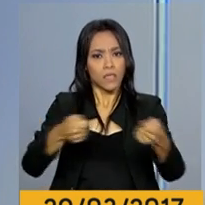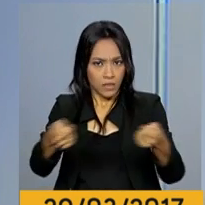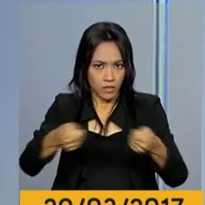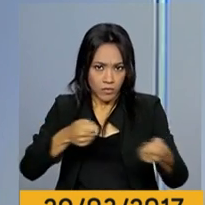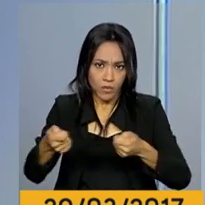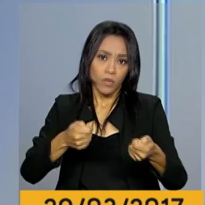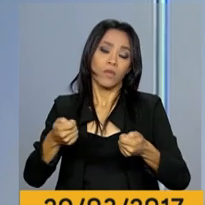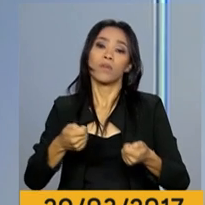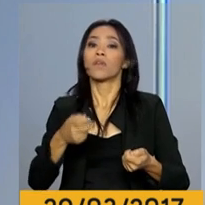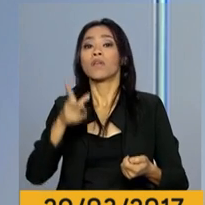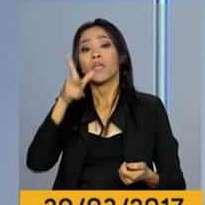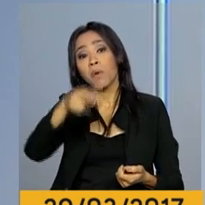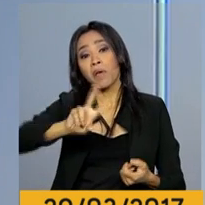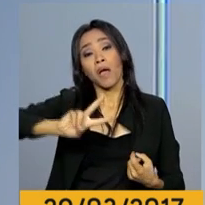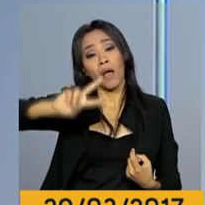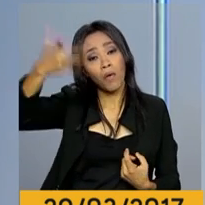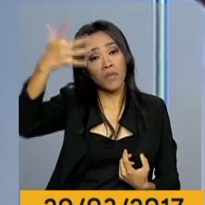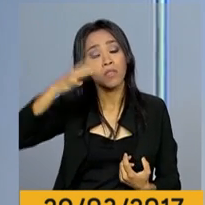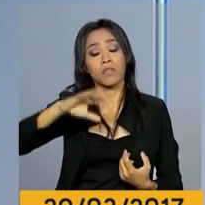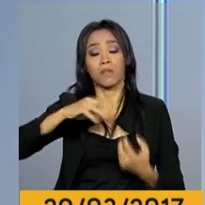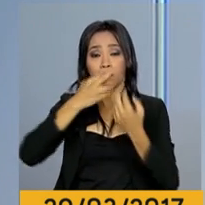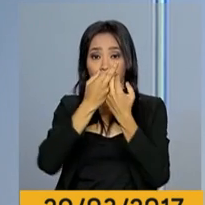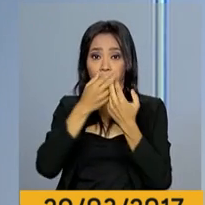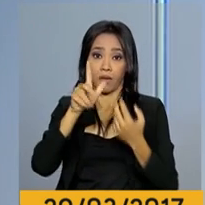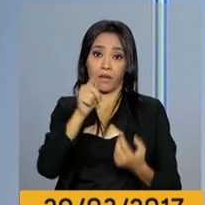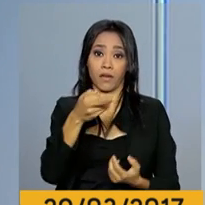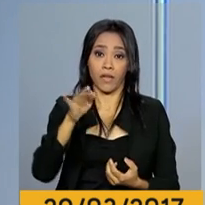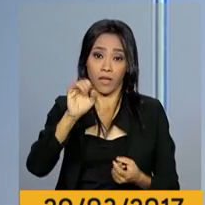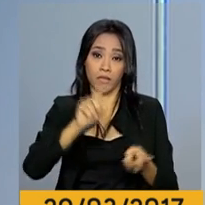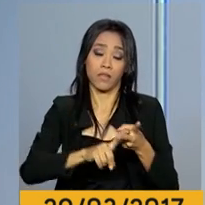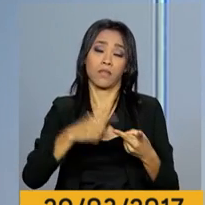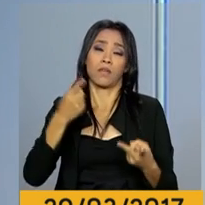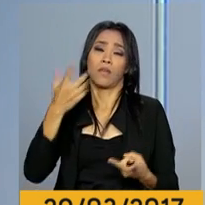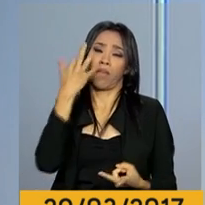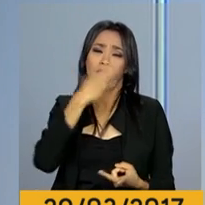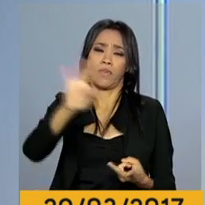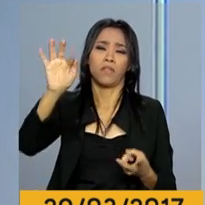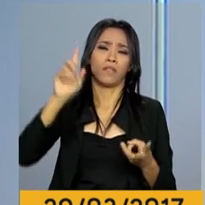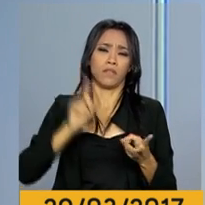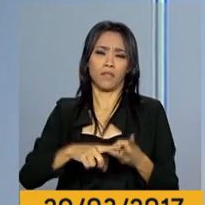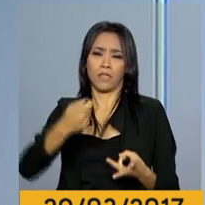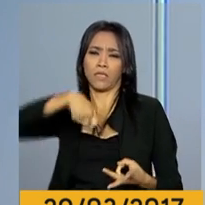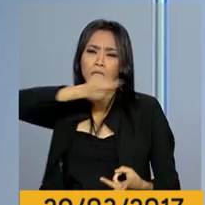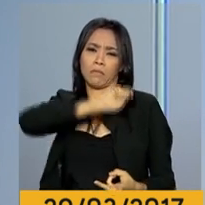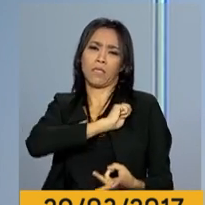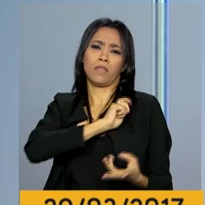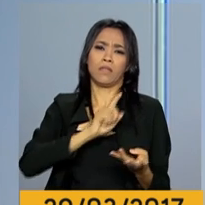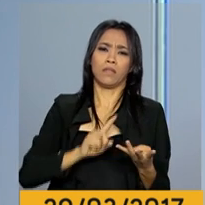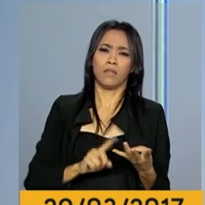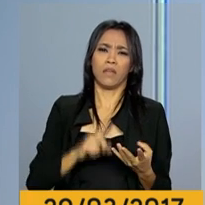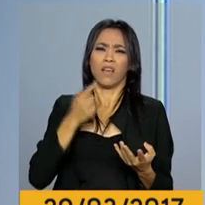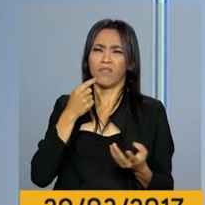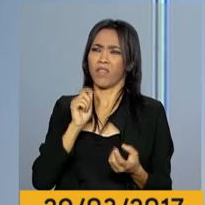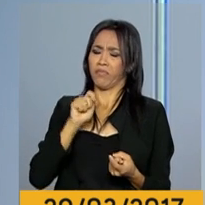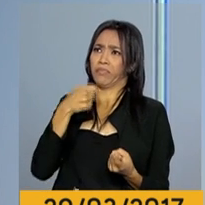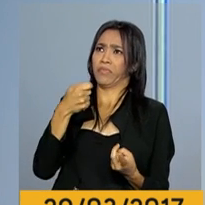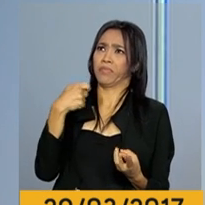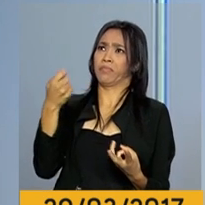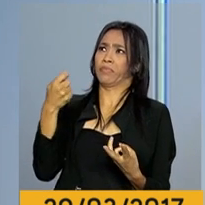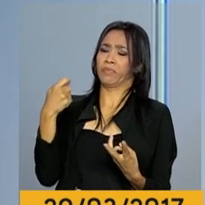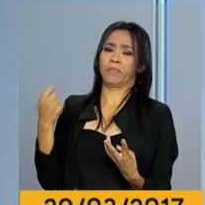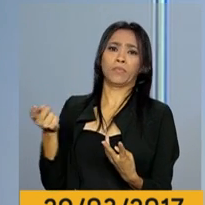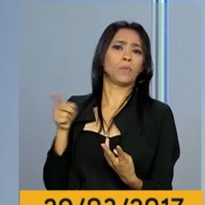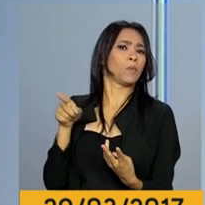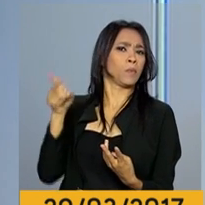que gerou na grécia o que gerou em portugal que joga na espanha o que a europa ansa em que países alguns deles em que obrigados foram